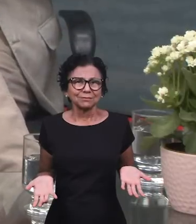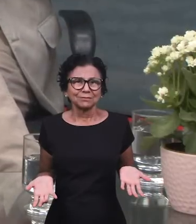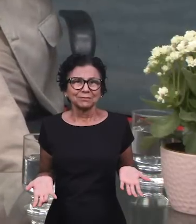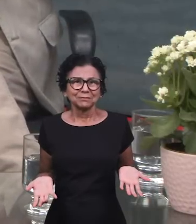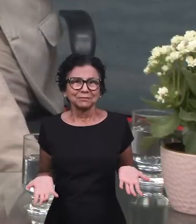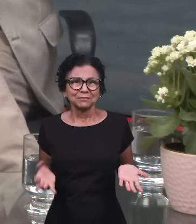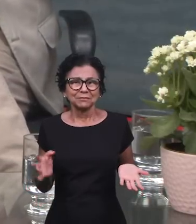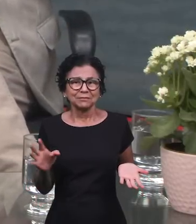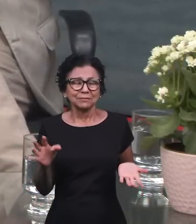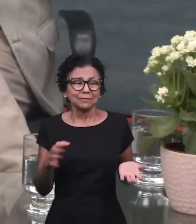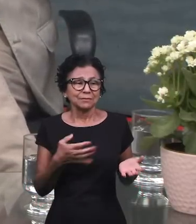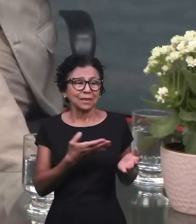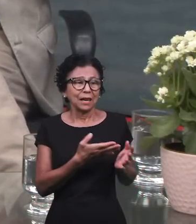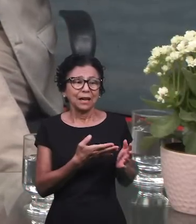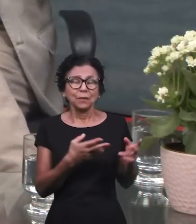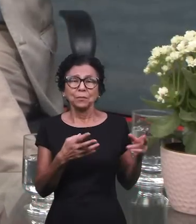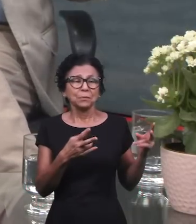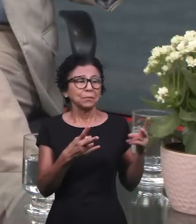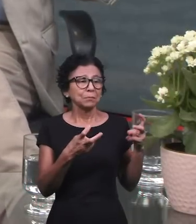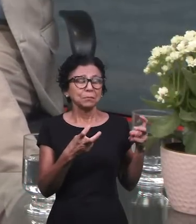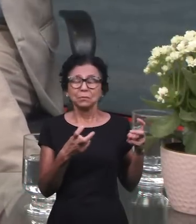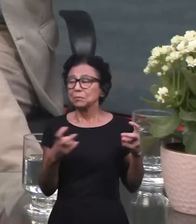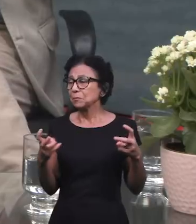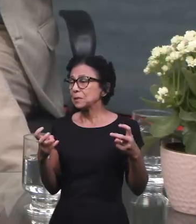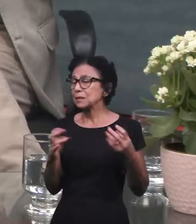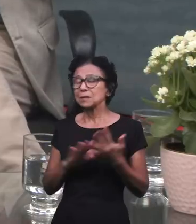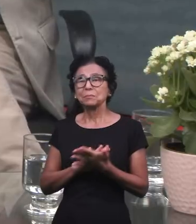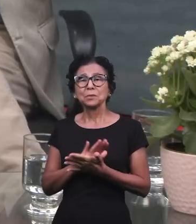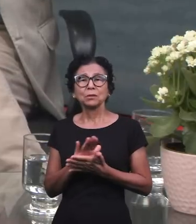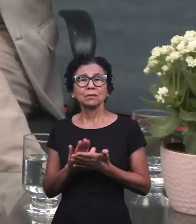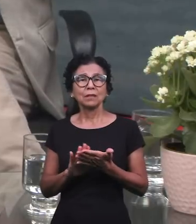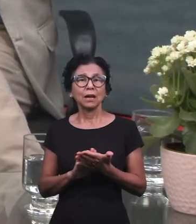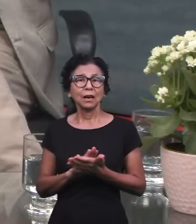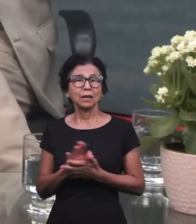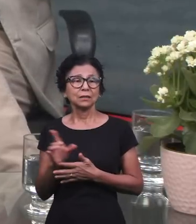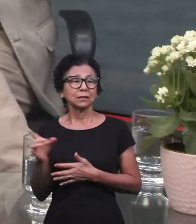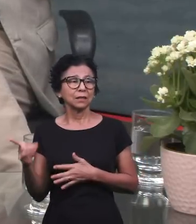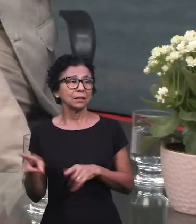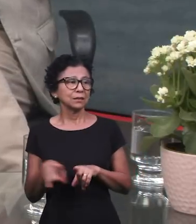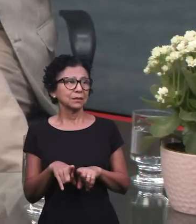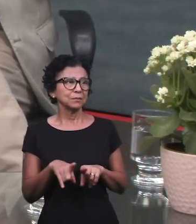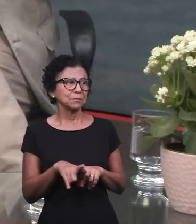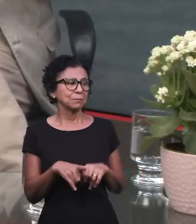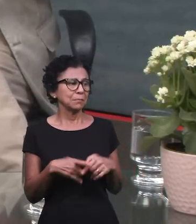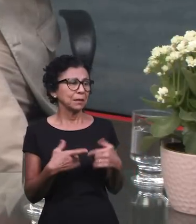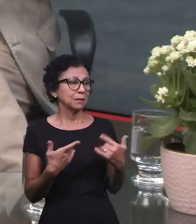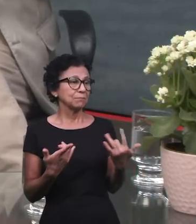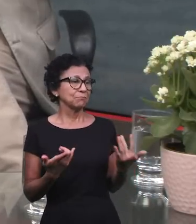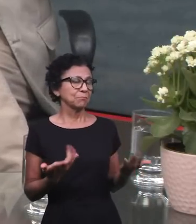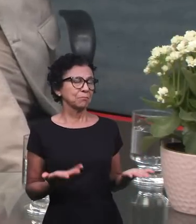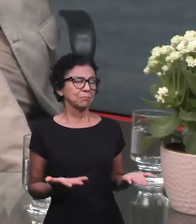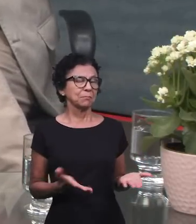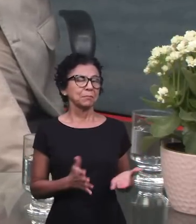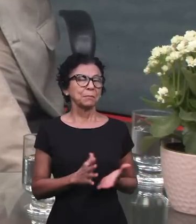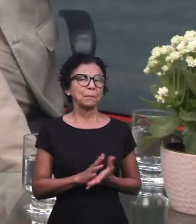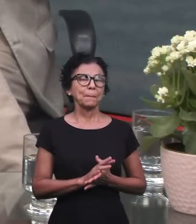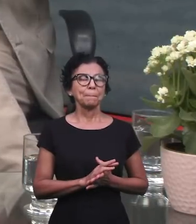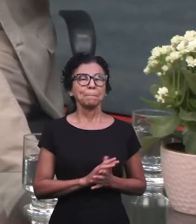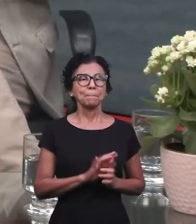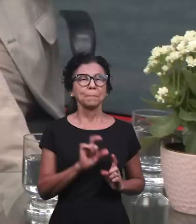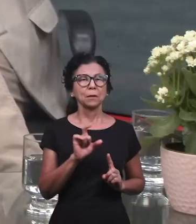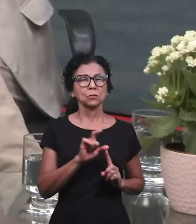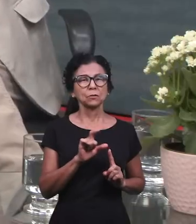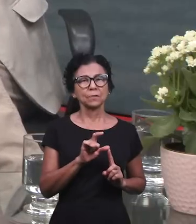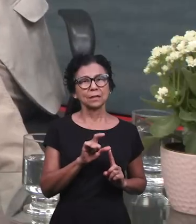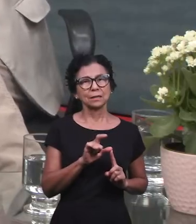teve intenção de fazer, nem a outra, mas o adversário ele joga essas sementes, né, e